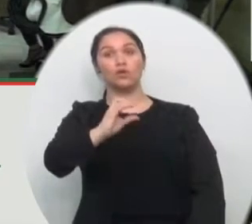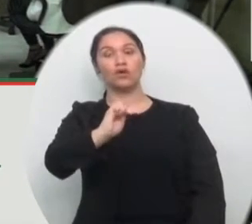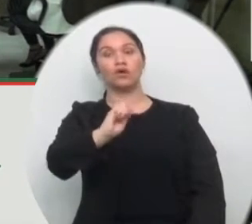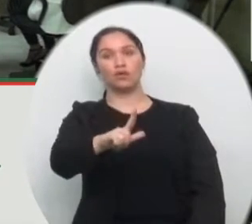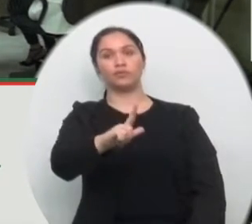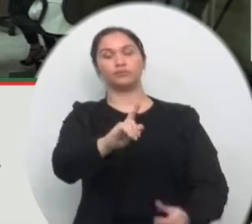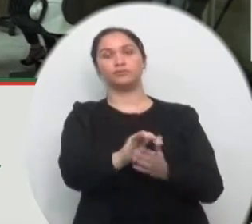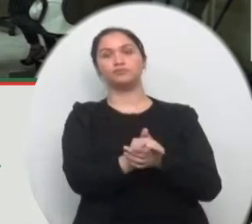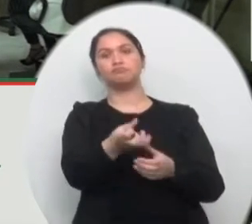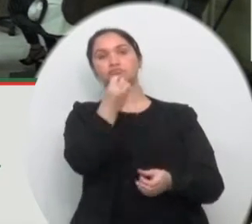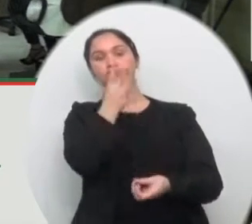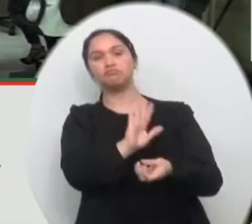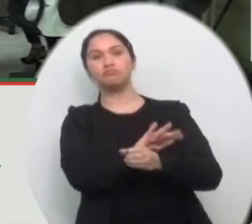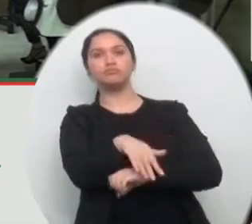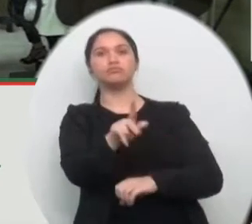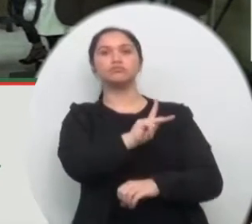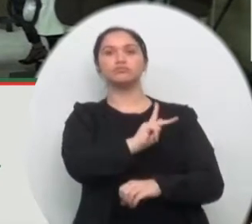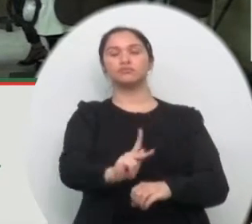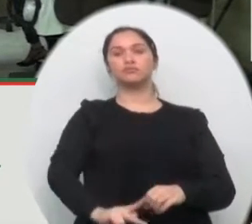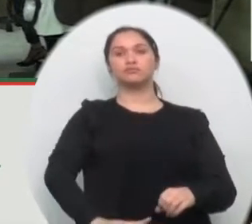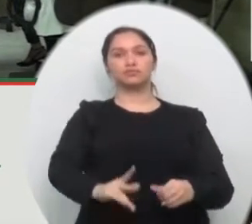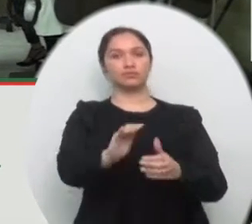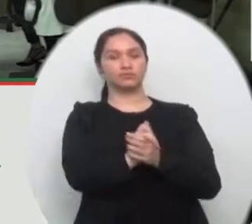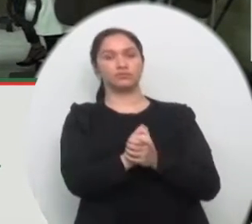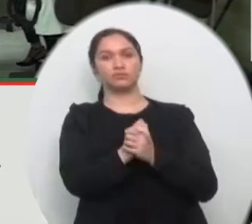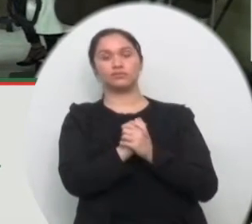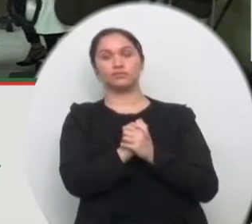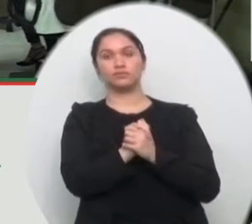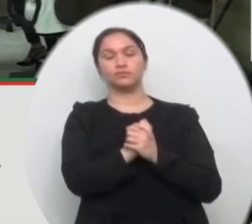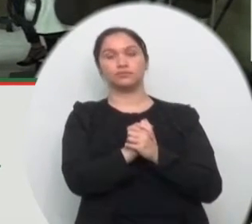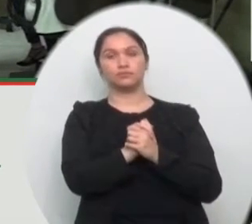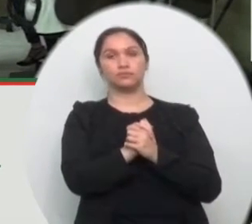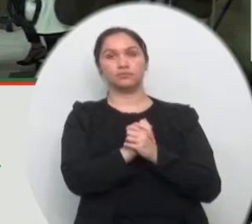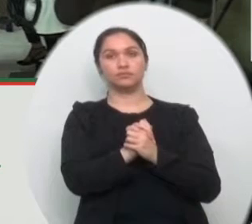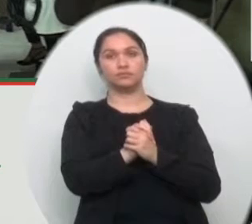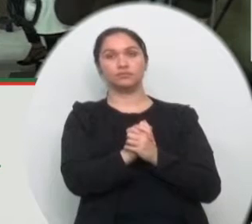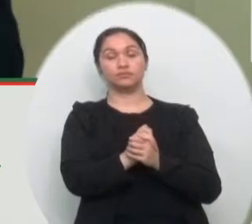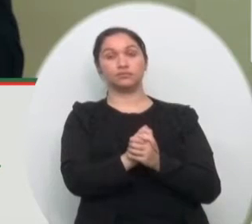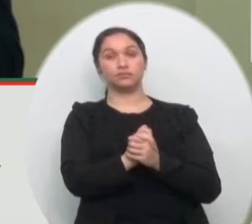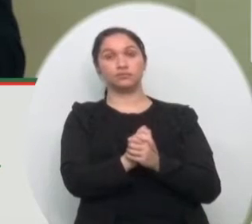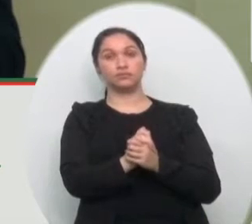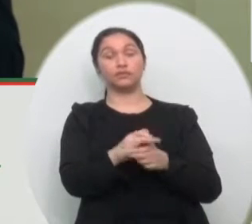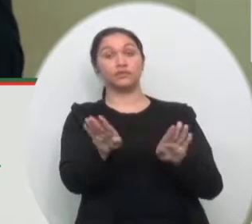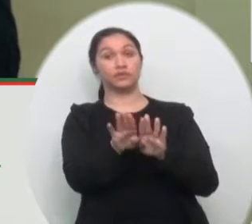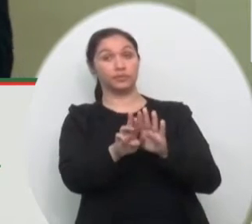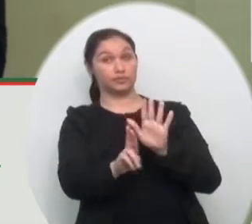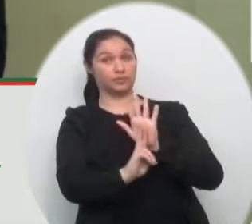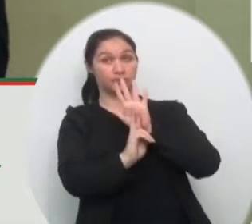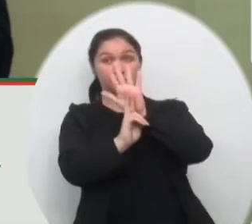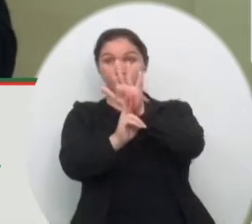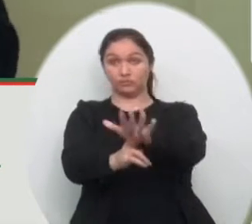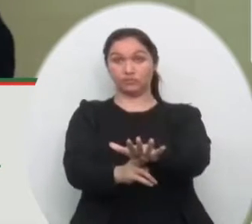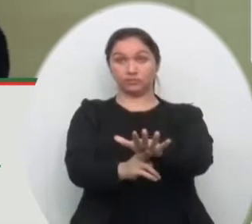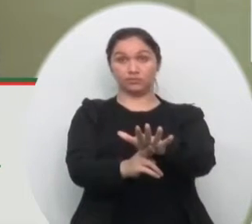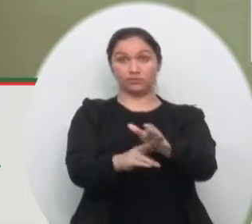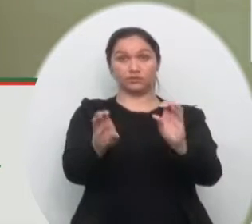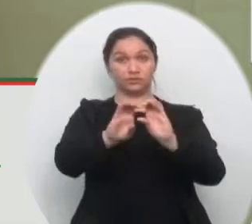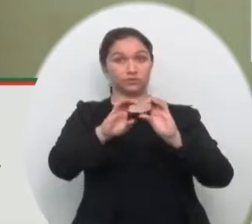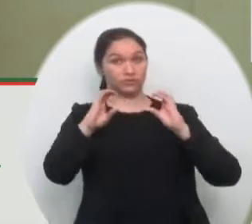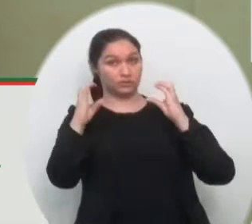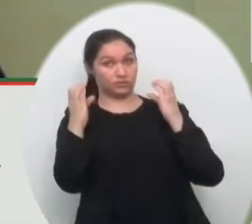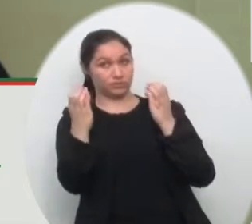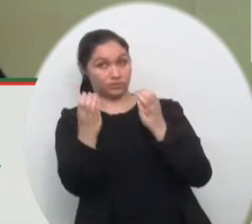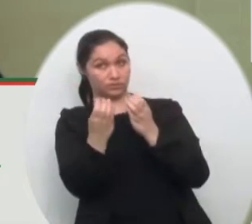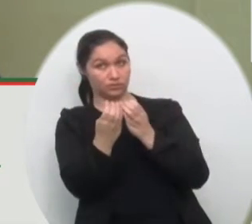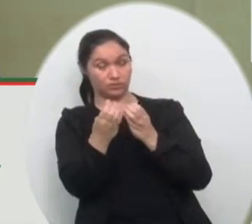Boa noite, presidente, colegas vereadores e vereadoras. A Jerusa, representante aqui de todos os